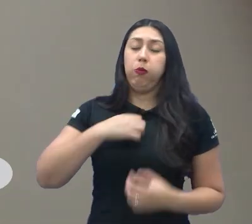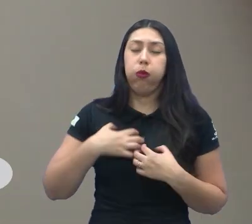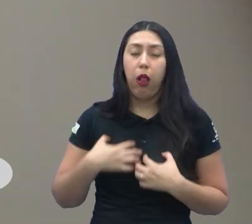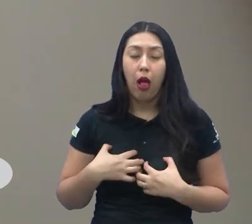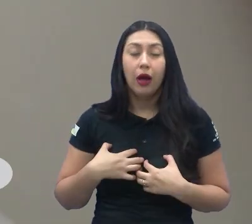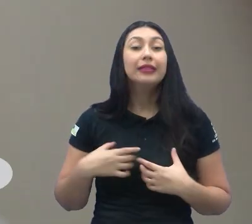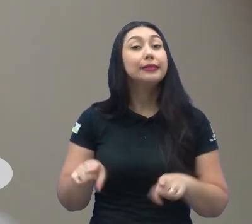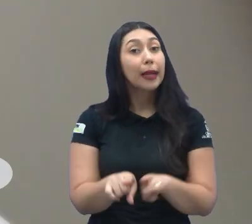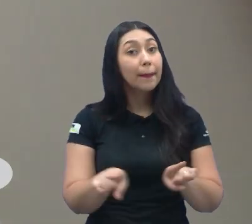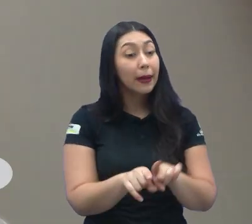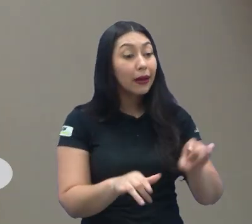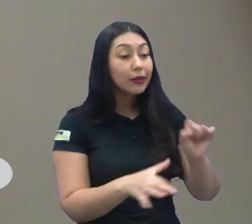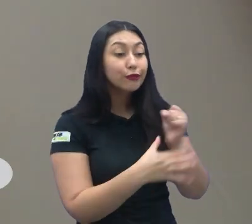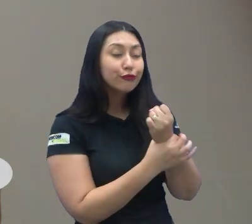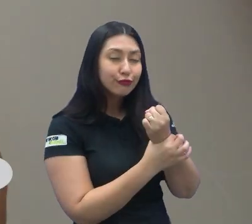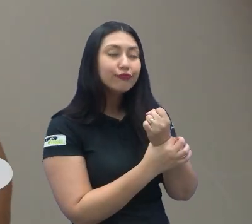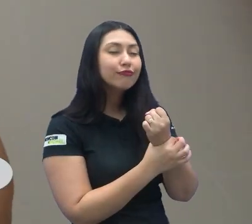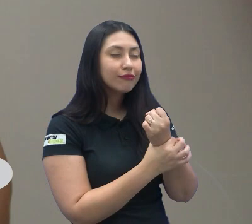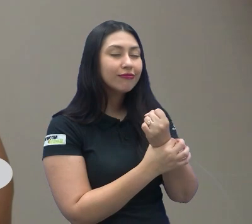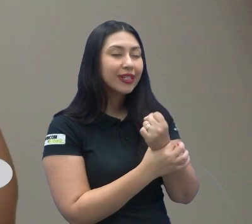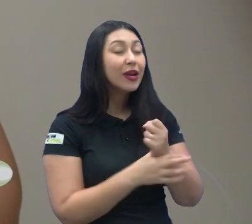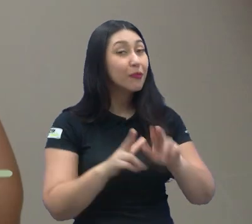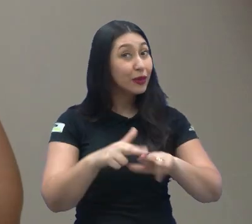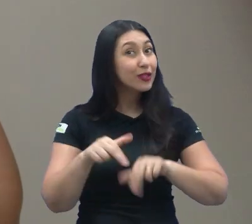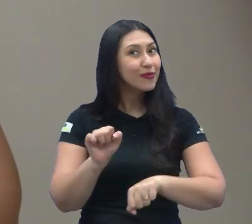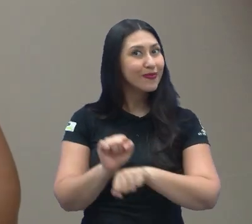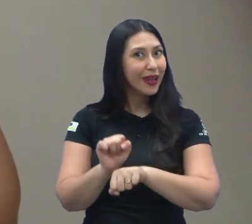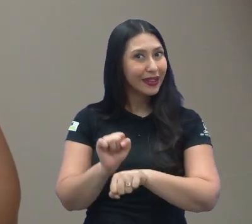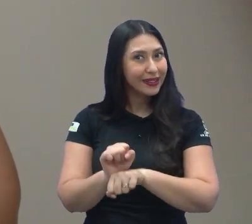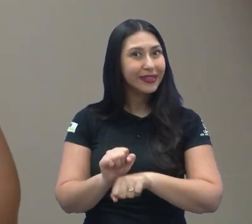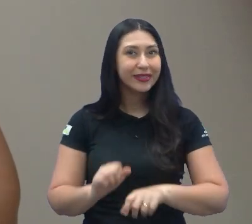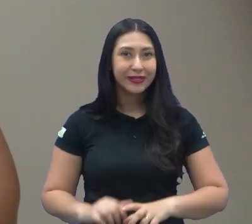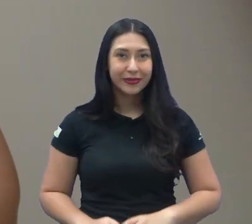na água. Então fica com a gente que nós já voltamos.